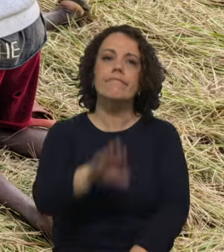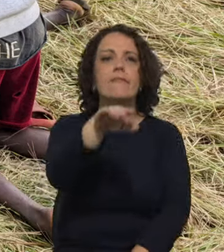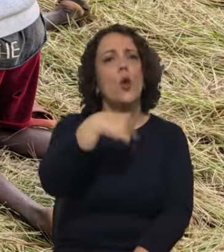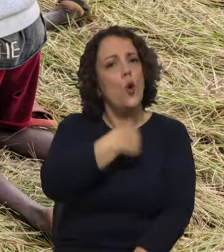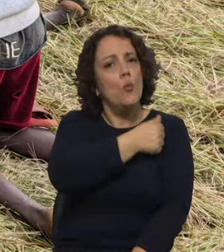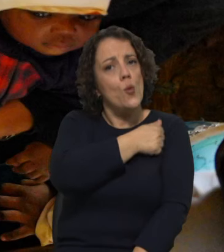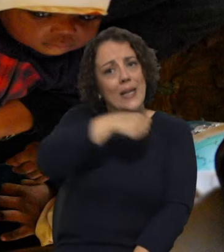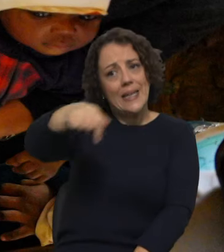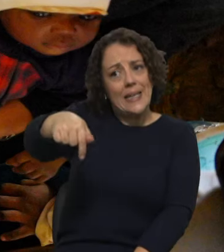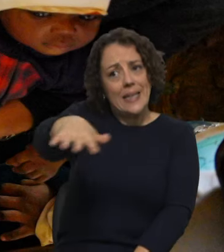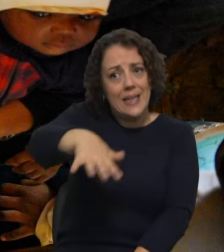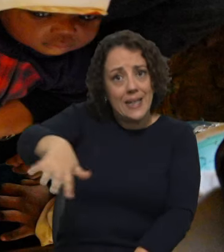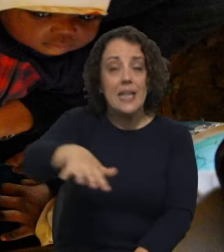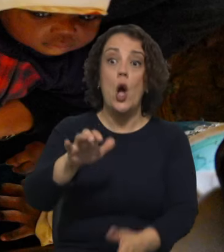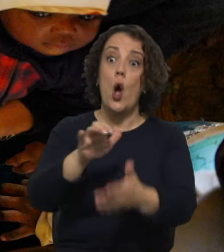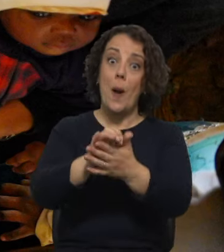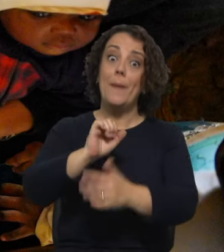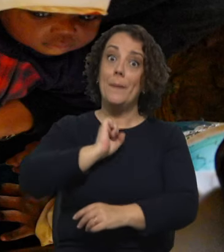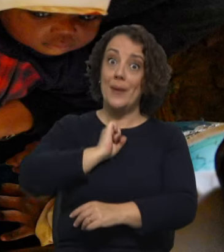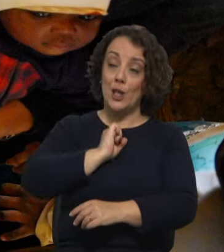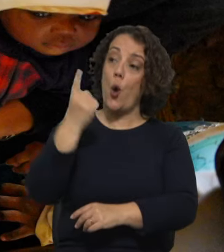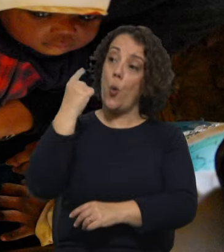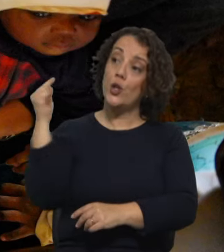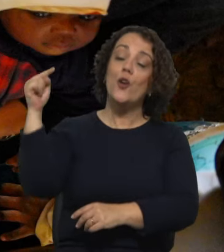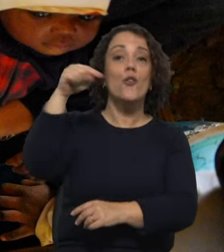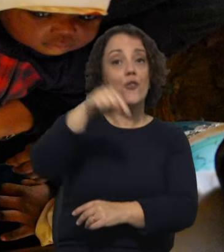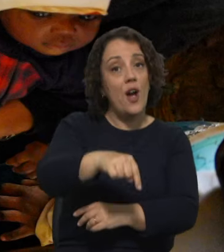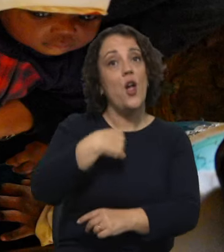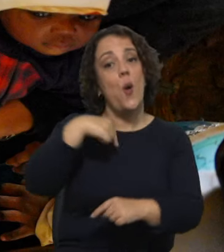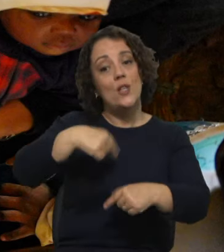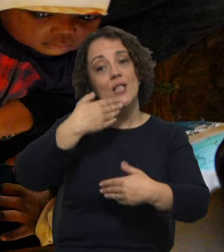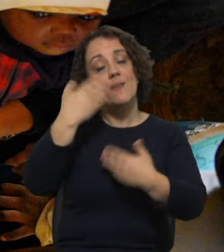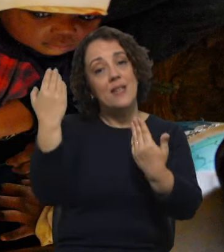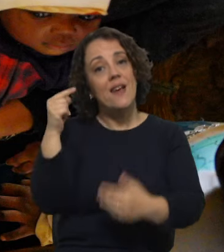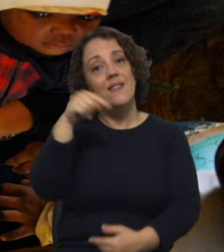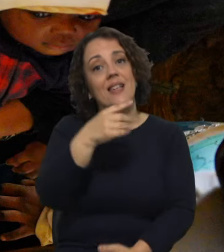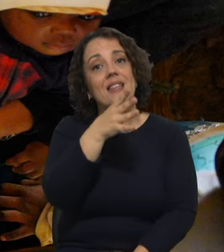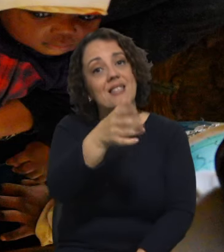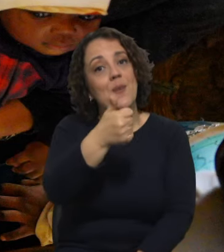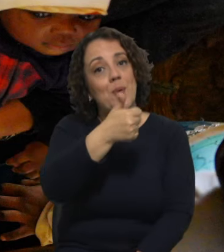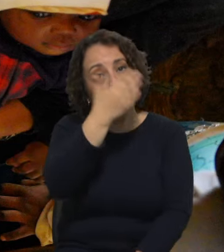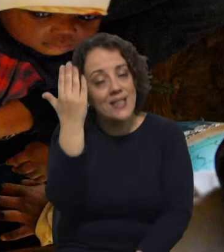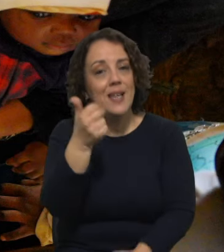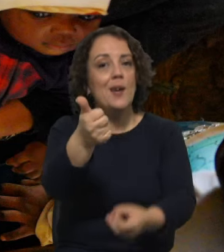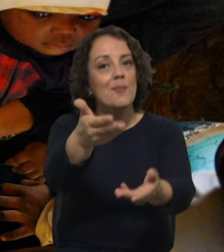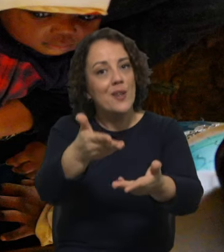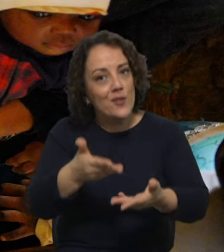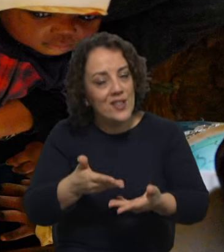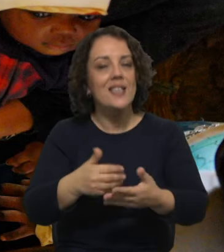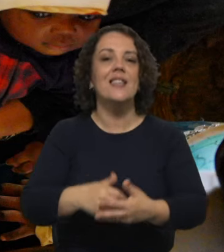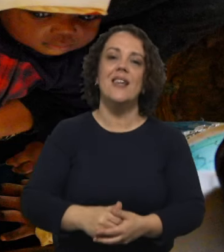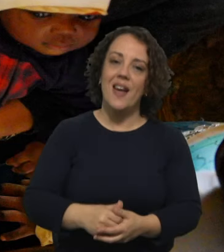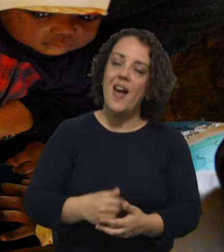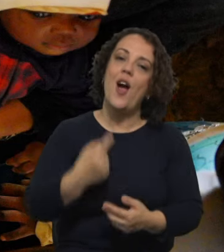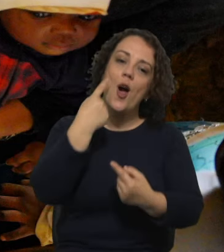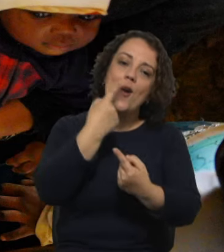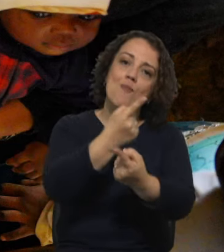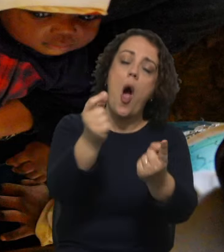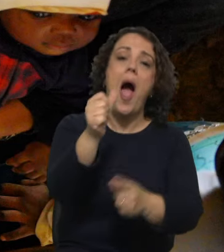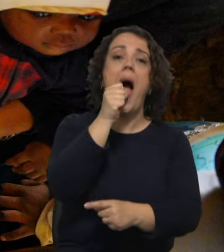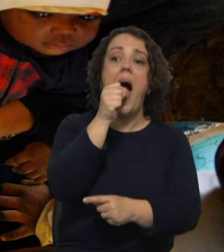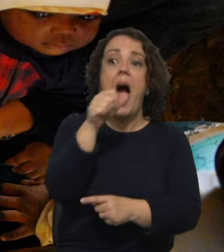Vila e o meu marido esteve aqui ontem convosco portanto eu vim esta manhã para vos dizer bom dia e para vos dar as boas-vindas para vos Mostrar onde é que a